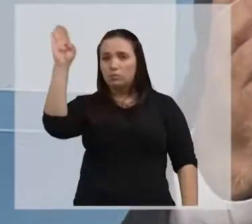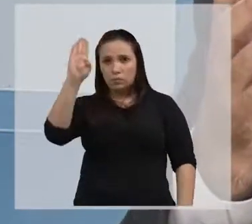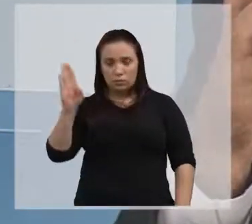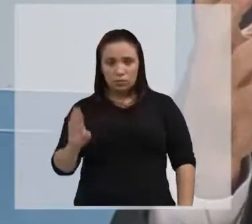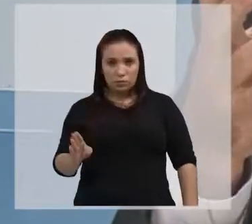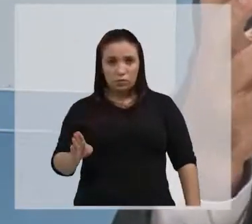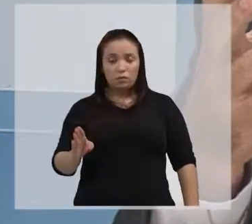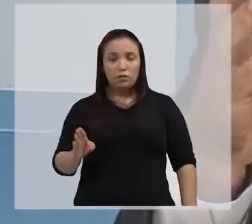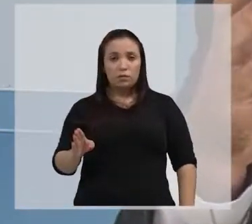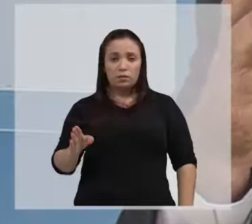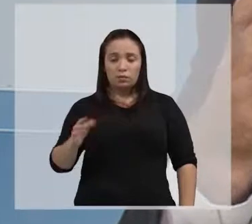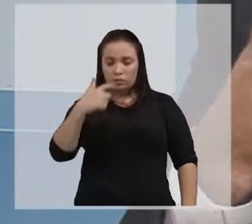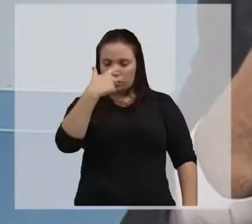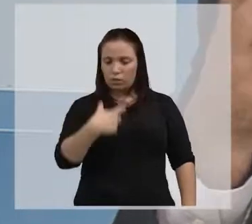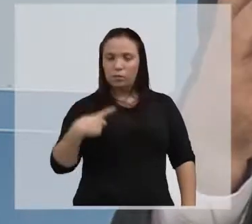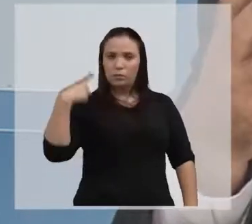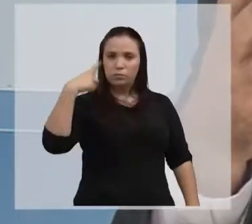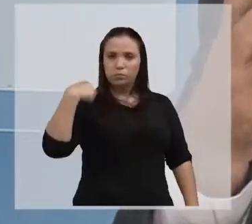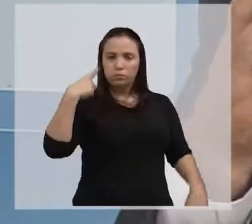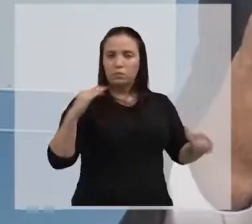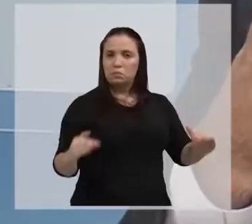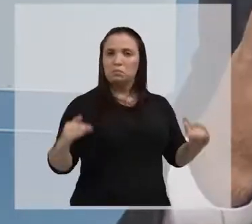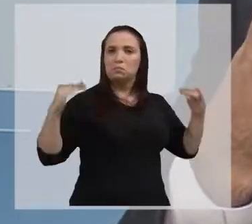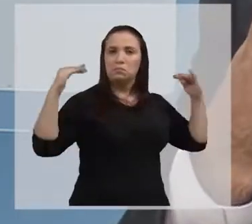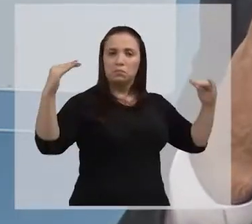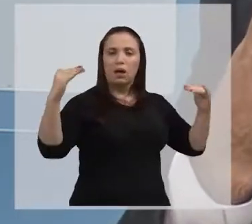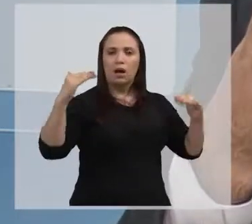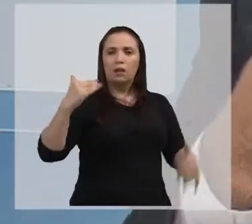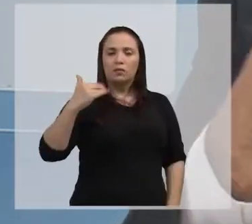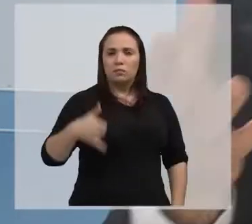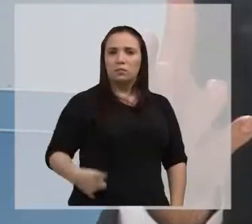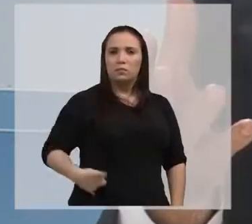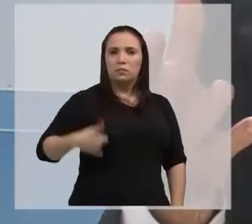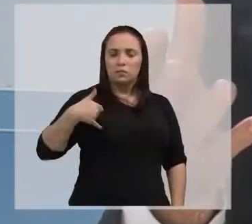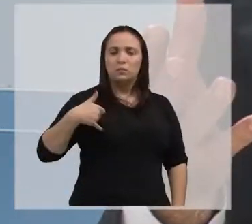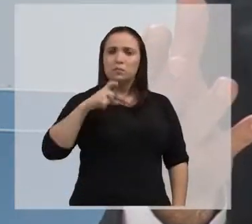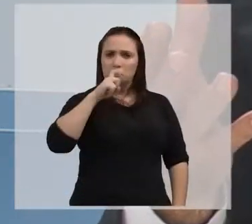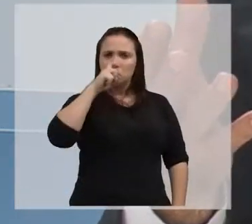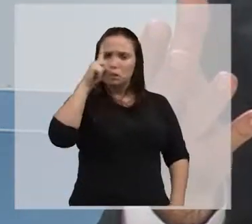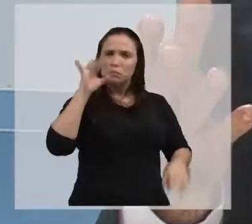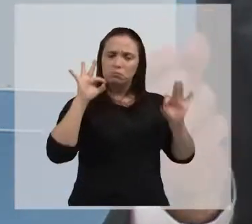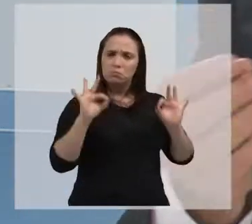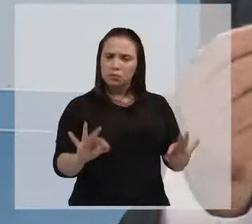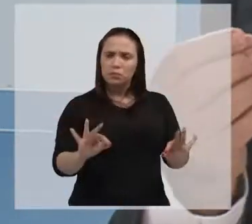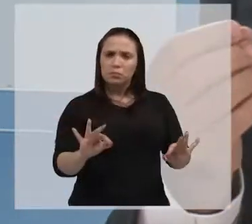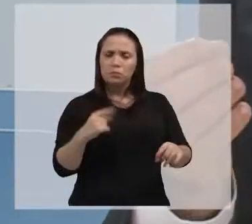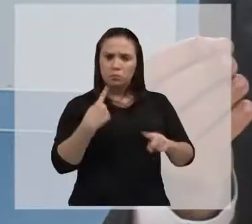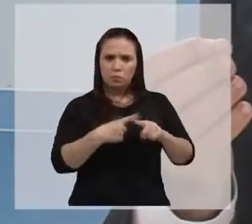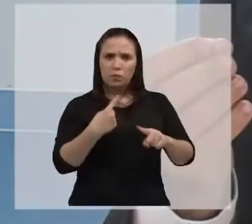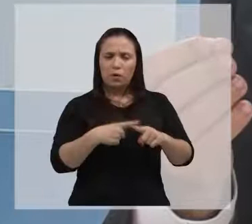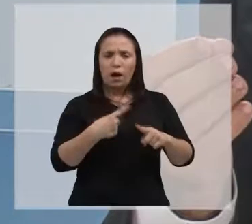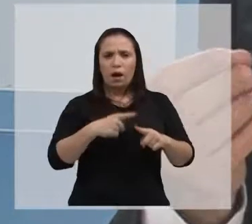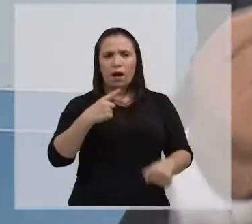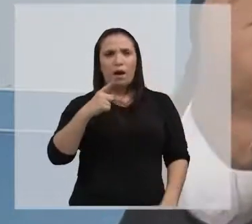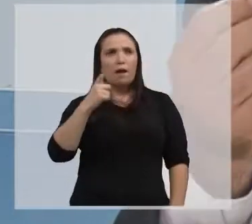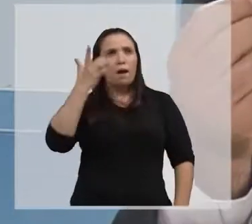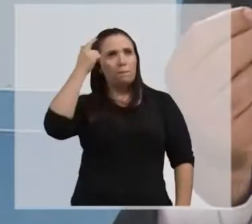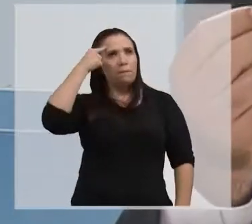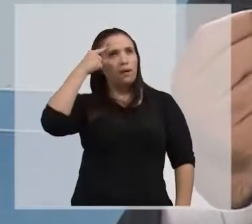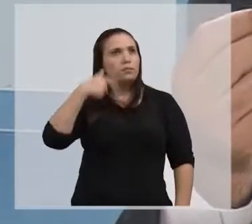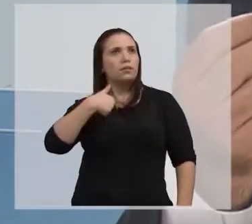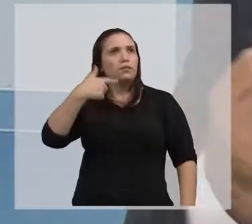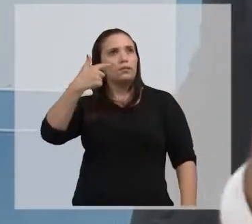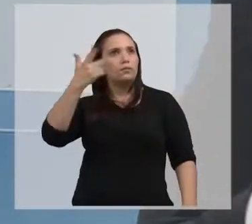criaturas importantes, arrogantes, boçais mesmo, porque tem algum conhecimentozinho,